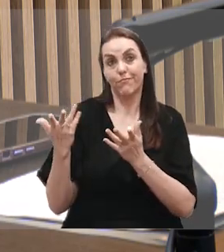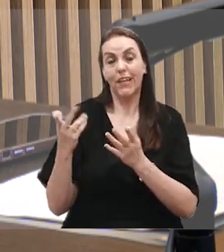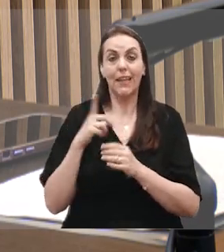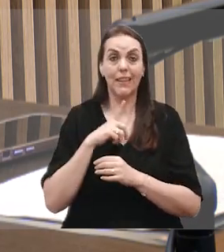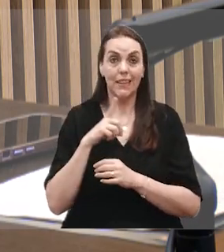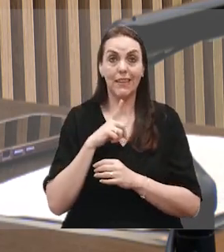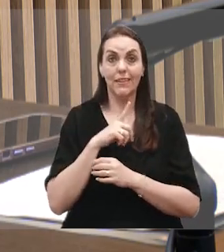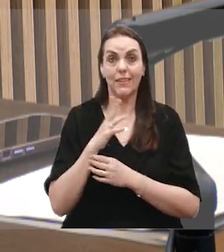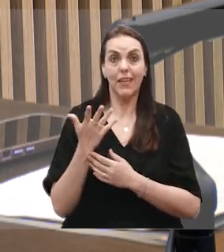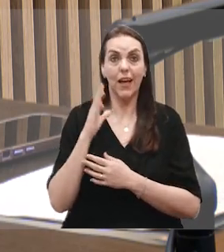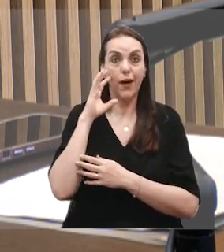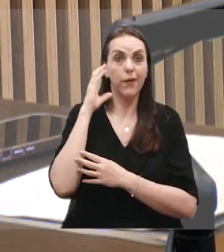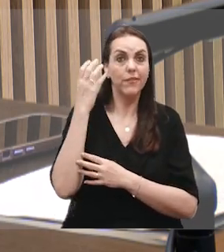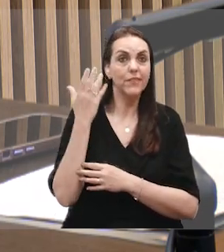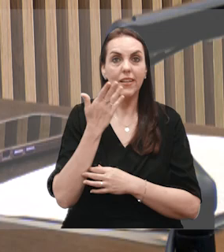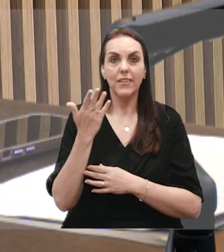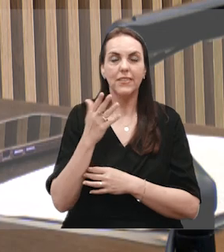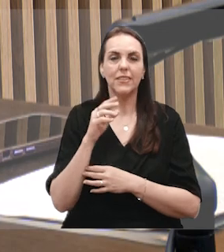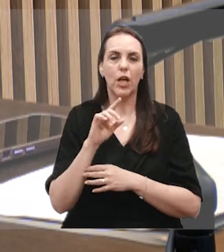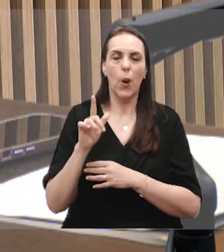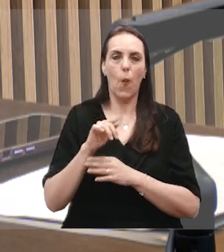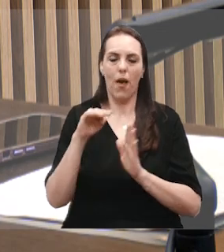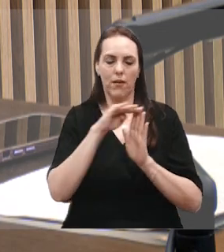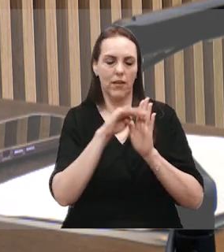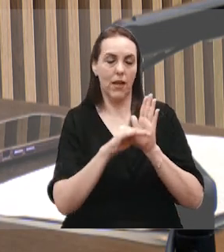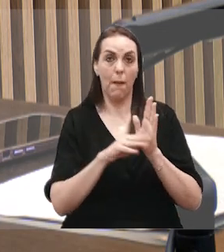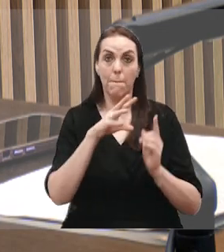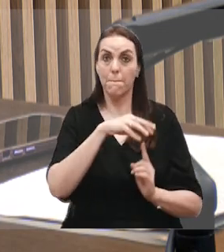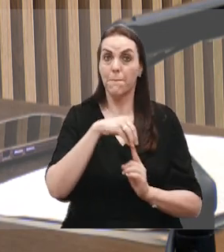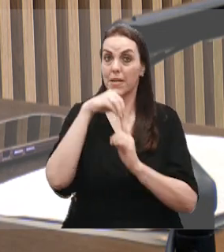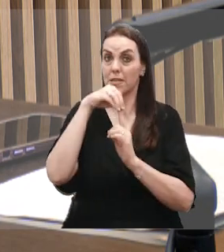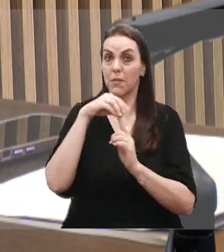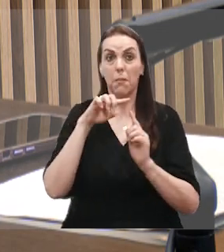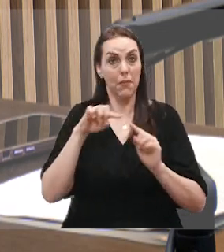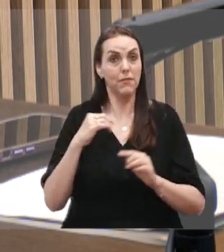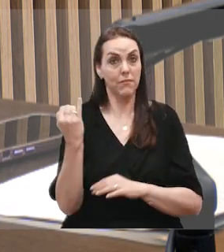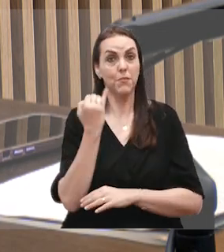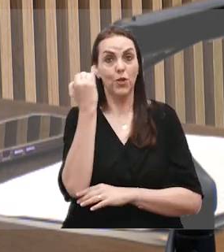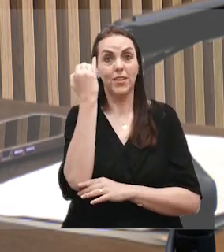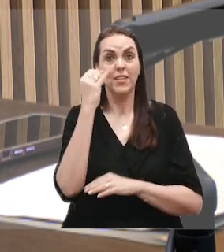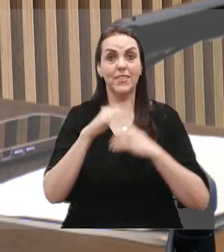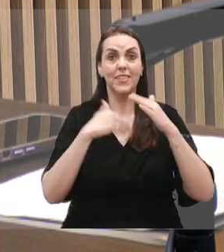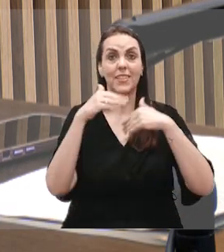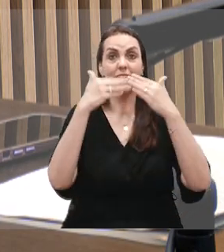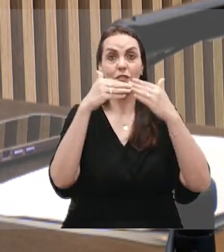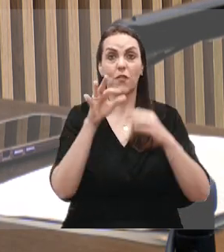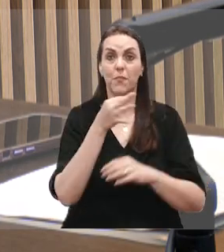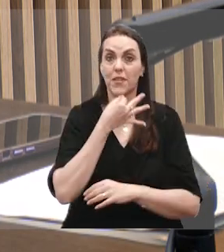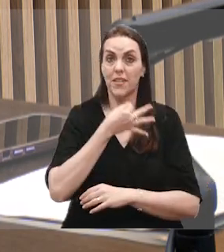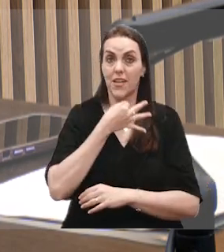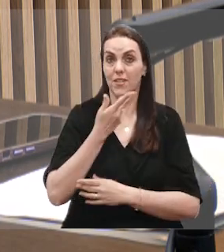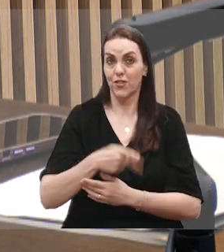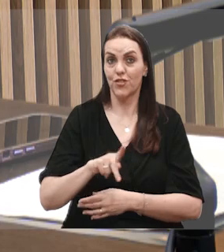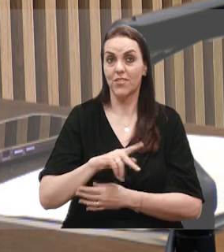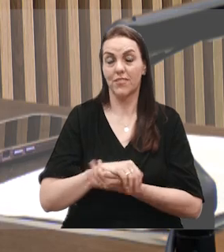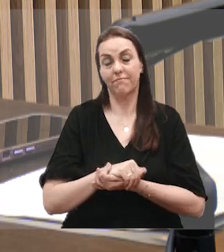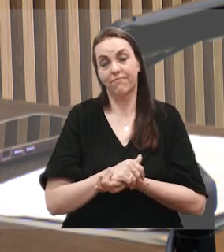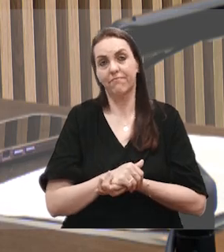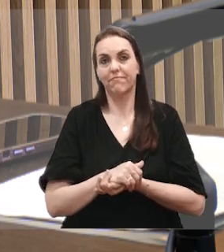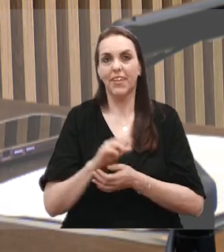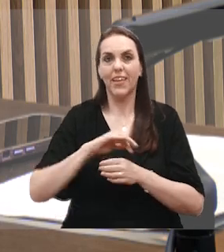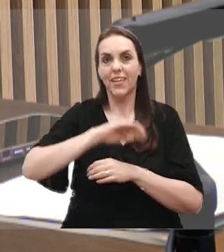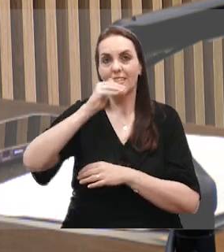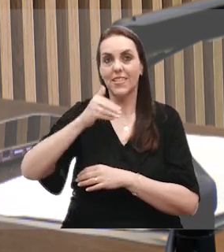que daqui a pouco elas não estão ali nas situações principais, mas são muito importantes para o desenvolvimento de Caxias do Sul, né? Na